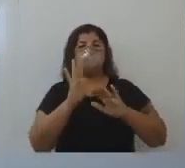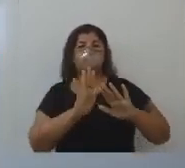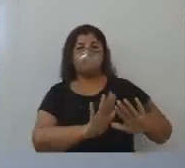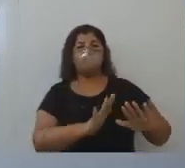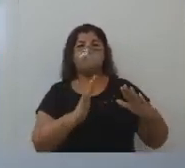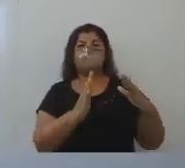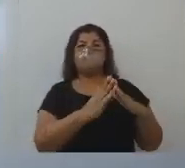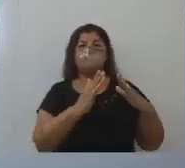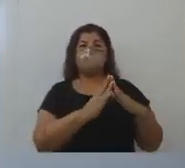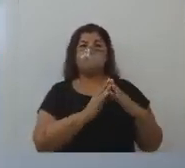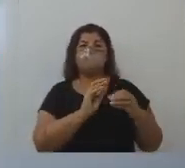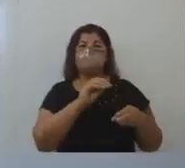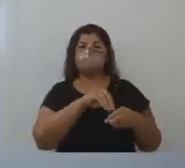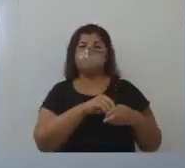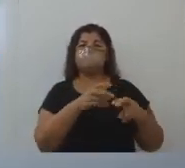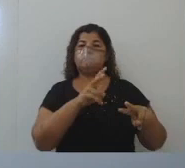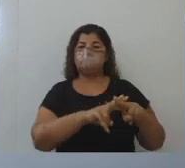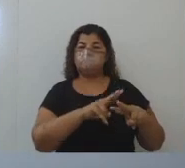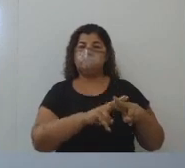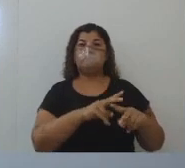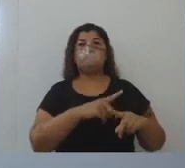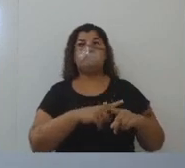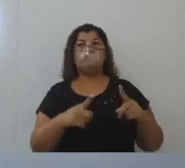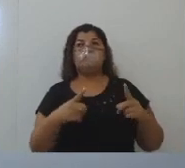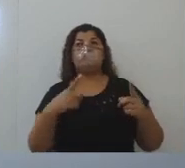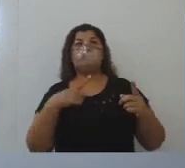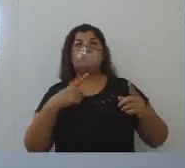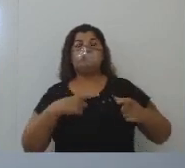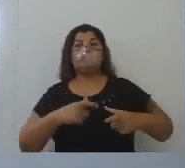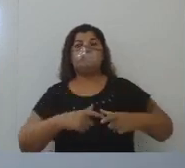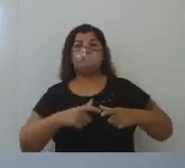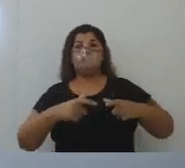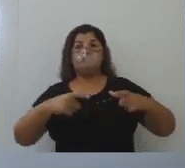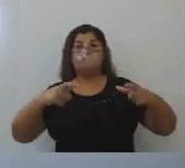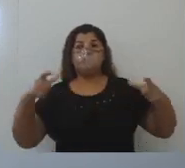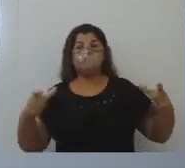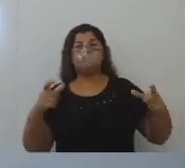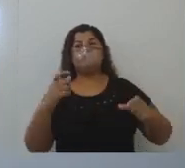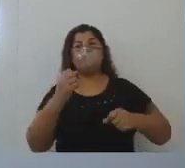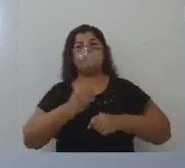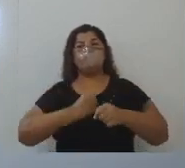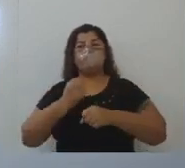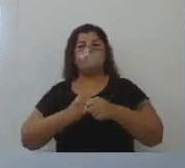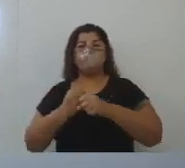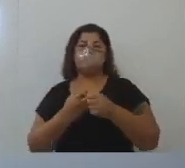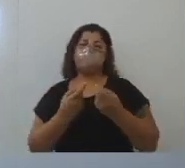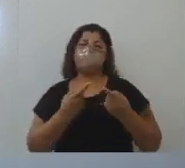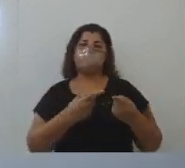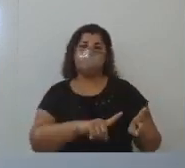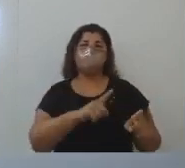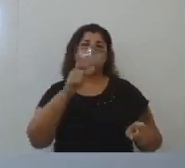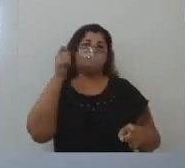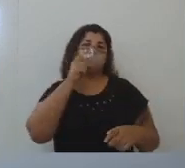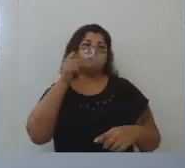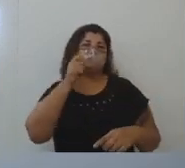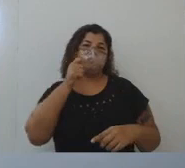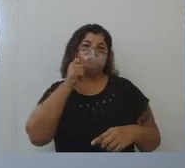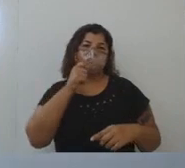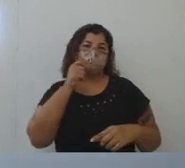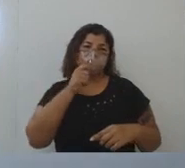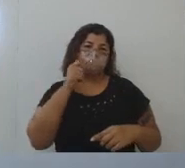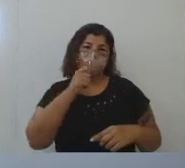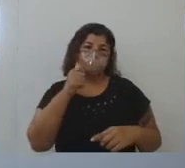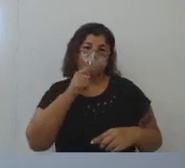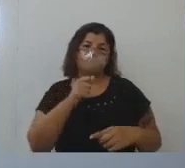reclusas, mas o que é que a gente tem escutado? Que o número de dados de violências contra a mulher, eles têm aumentado, eles